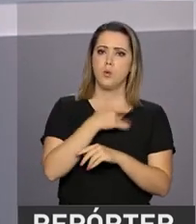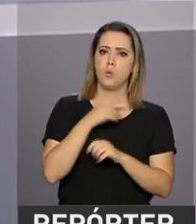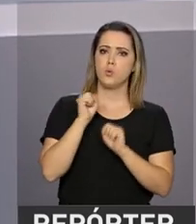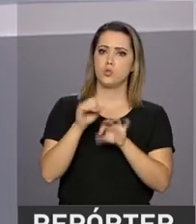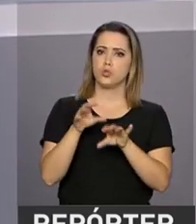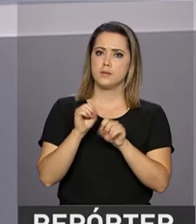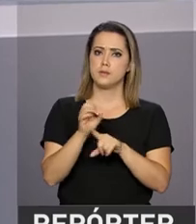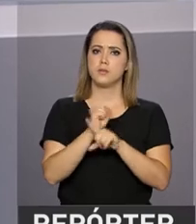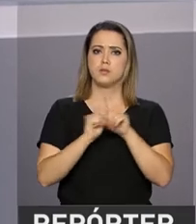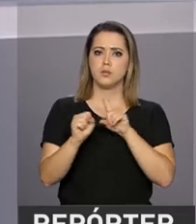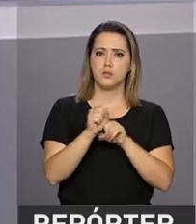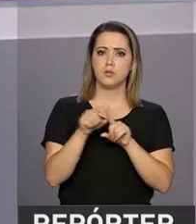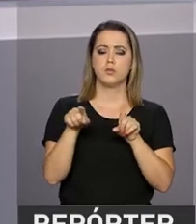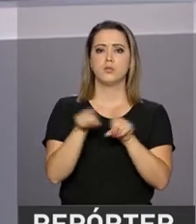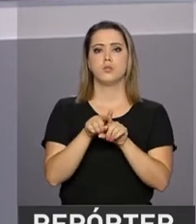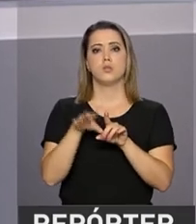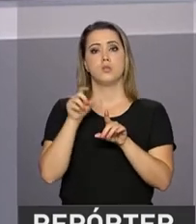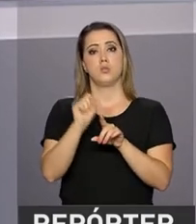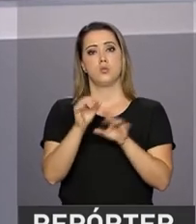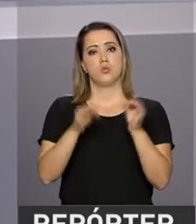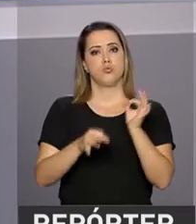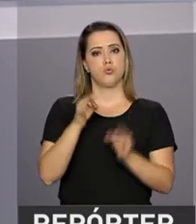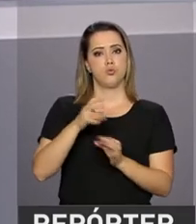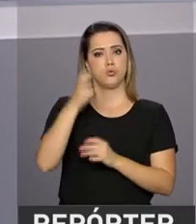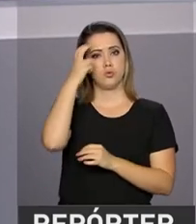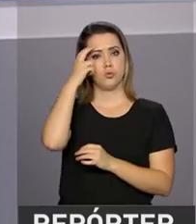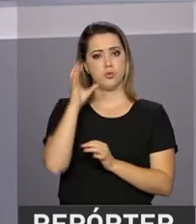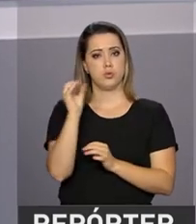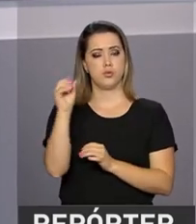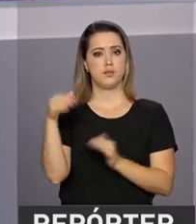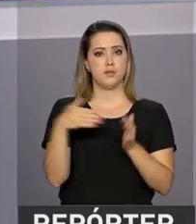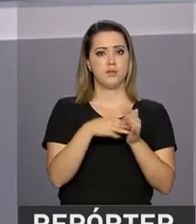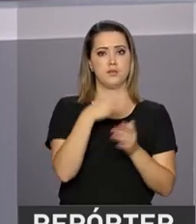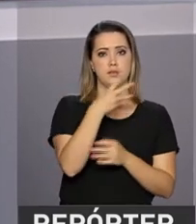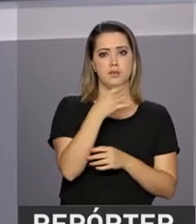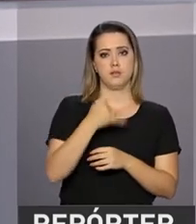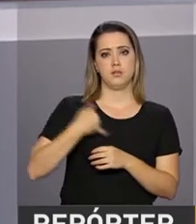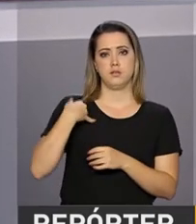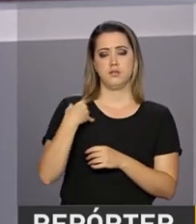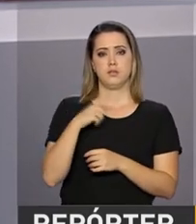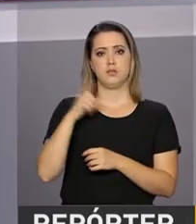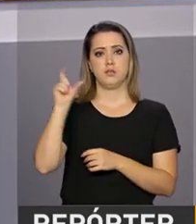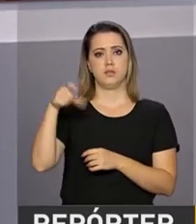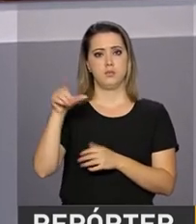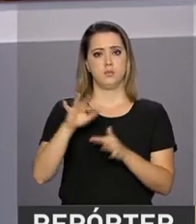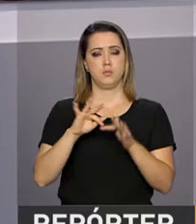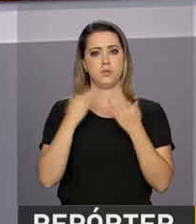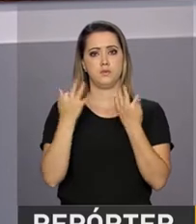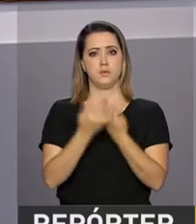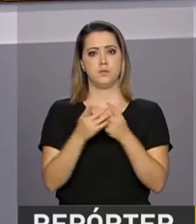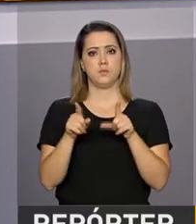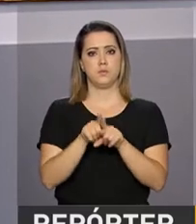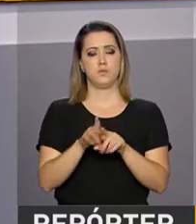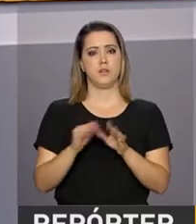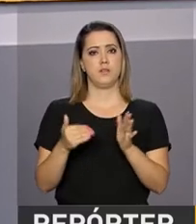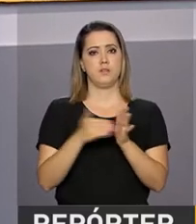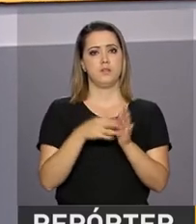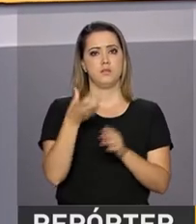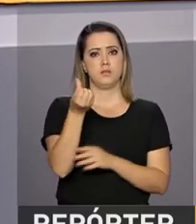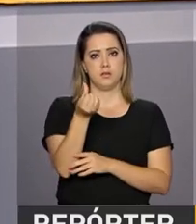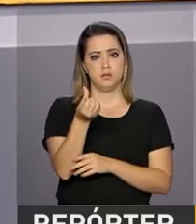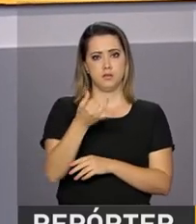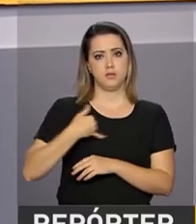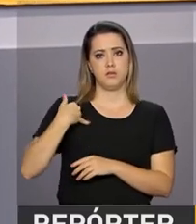justiça e cultura e atende crianças de 0 a 3 anos beneficiários do bolsa família e as de até